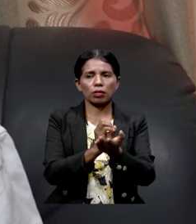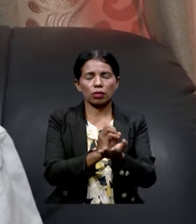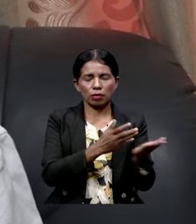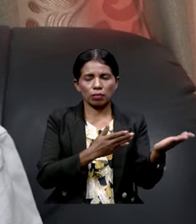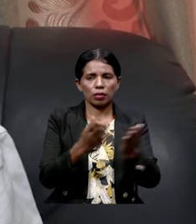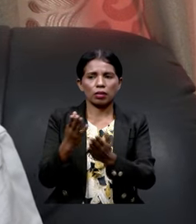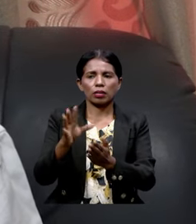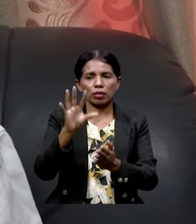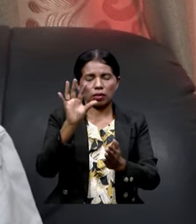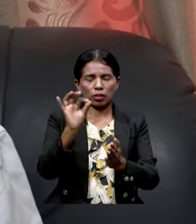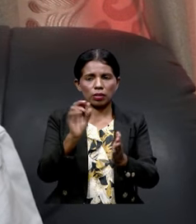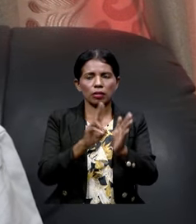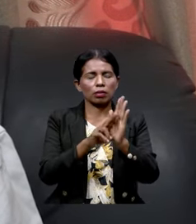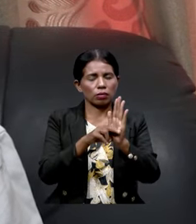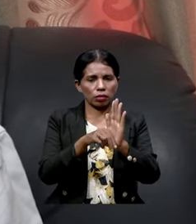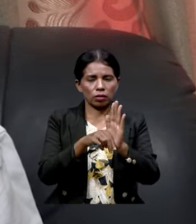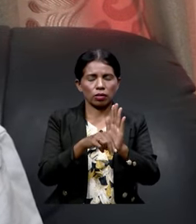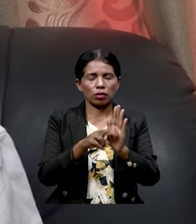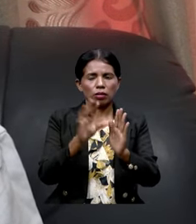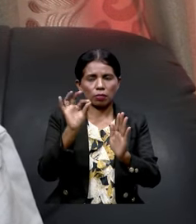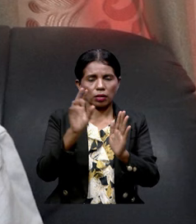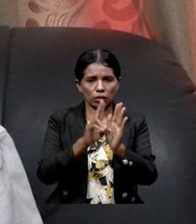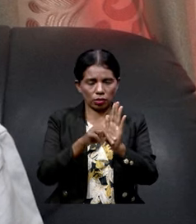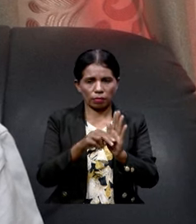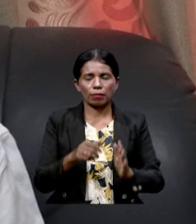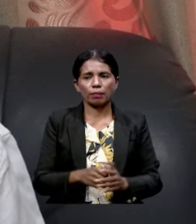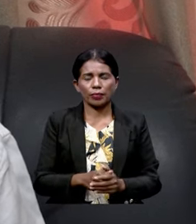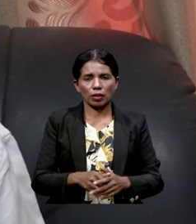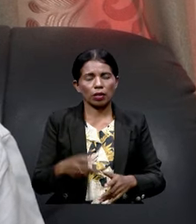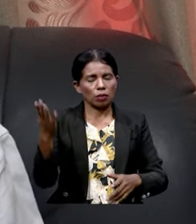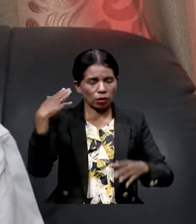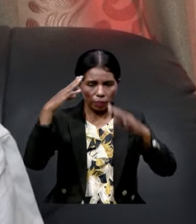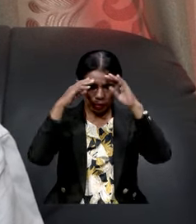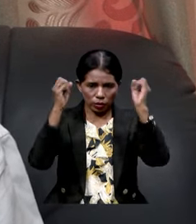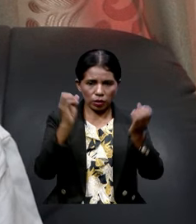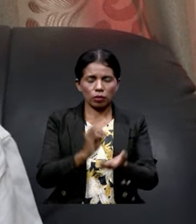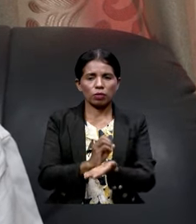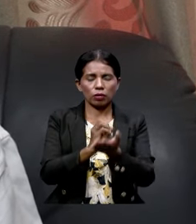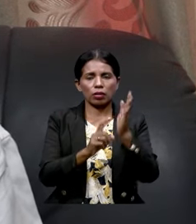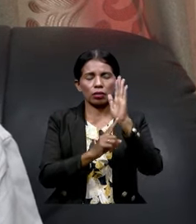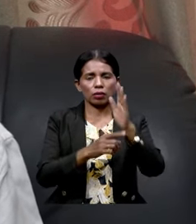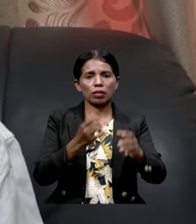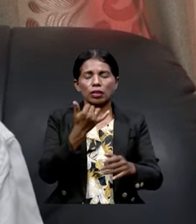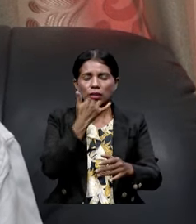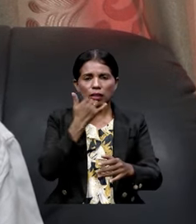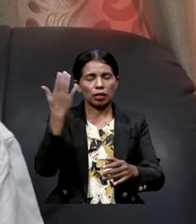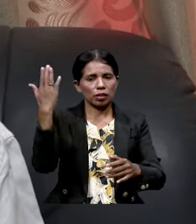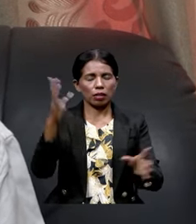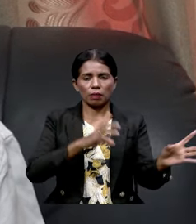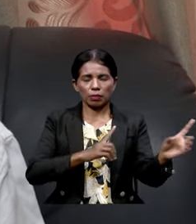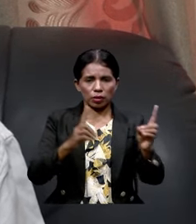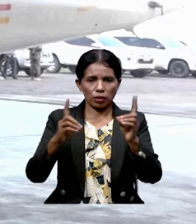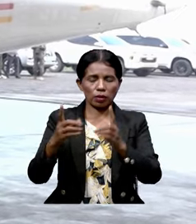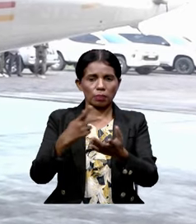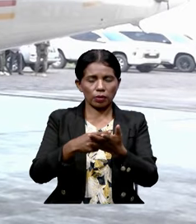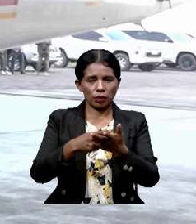ke 9 a 12 horas. Antes ne presidente Rayoa mos apresenta alegada irregularidade balum iha implementasaun